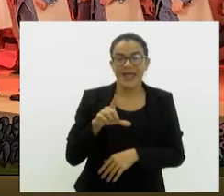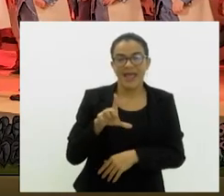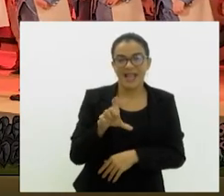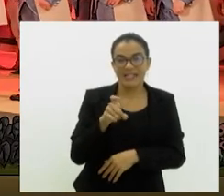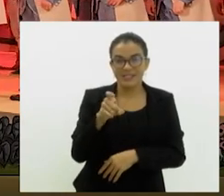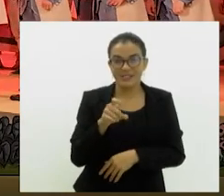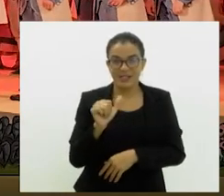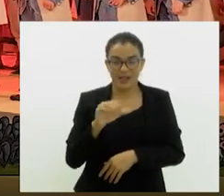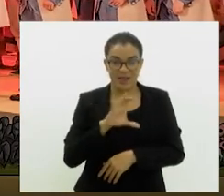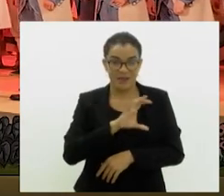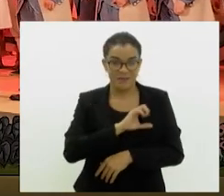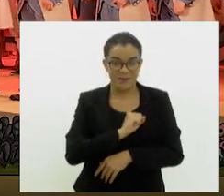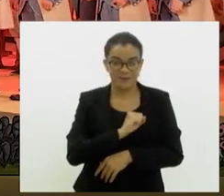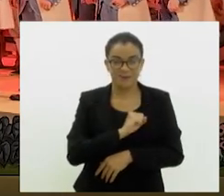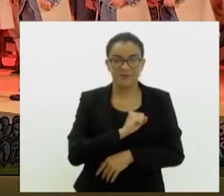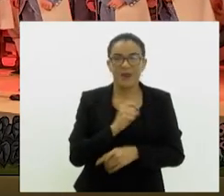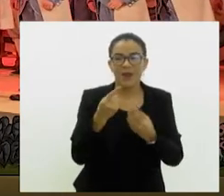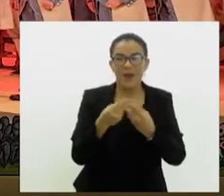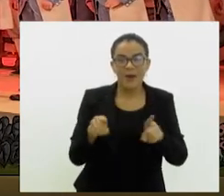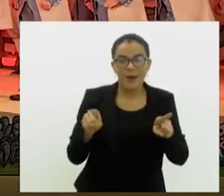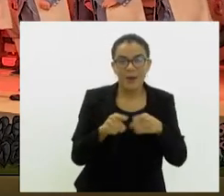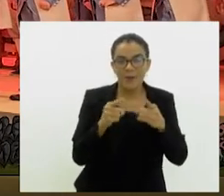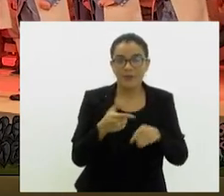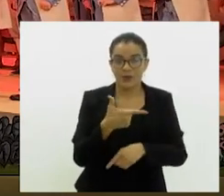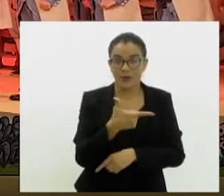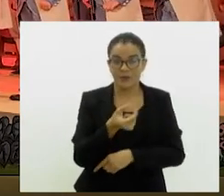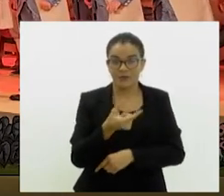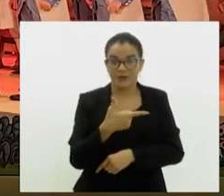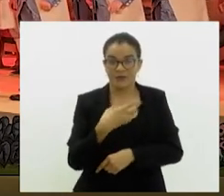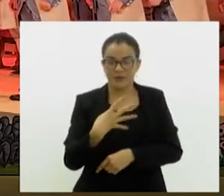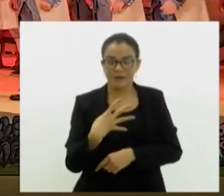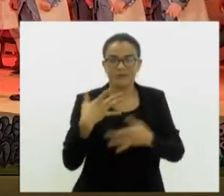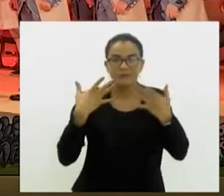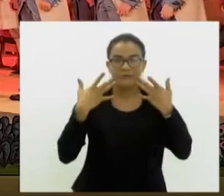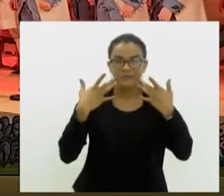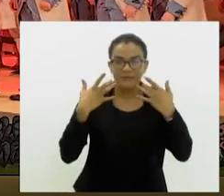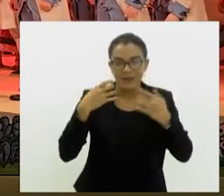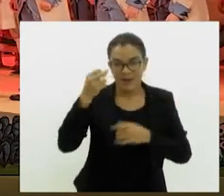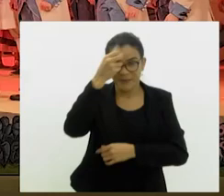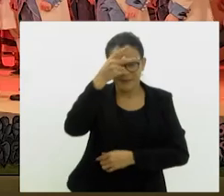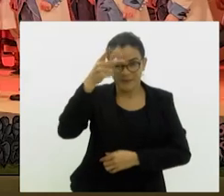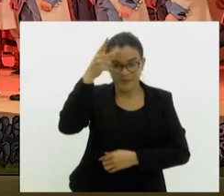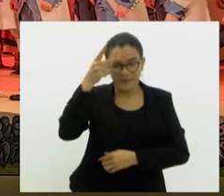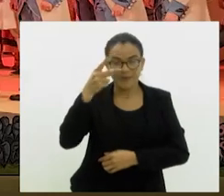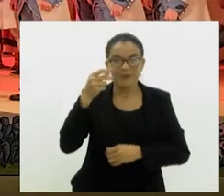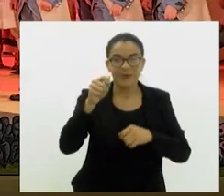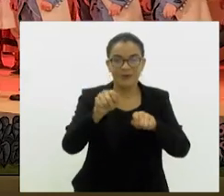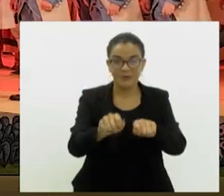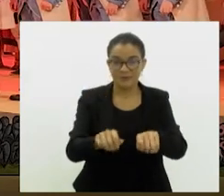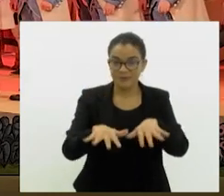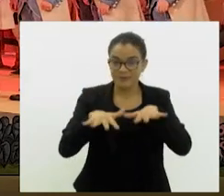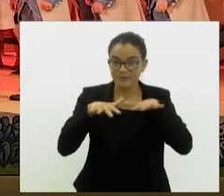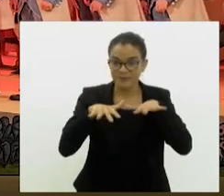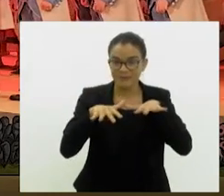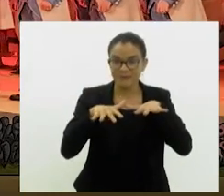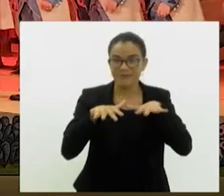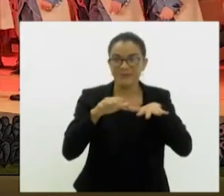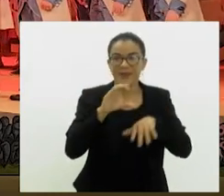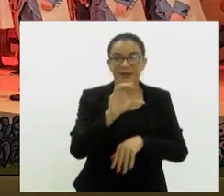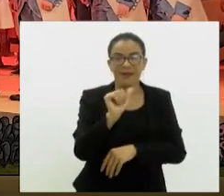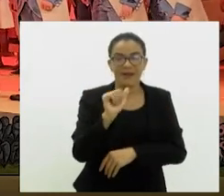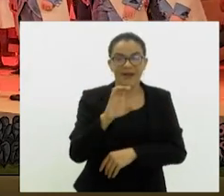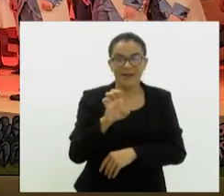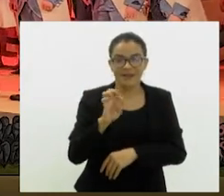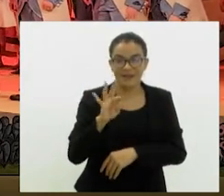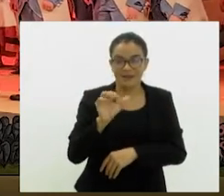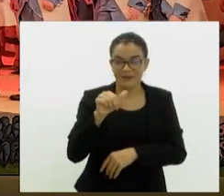Amor, primeira ópera da temporada 2024 do Teatro Municipal. O espetáculo, com música de Gaetano Donizetti, vai